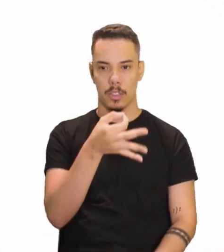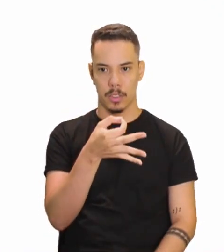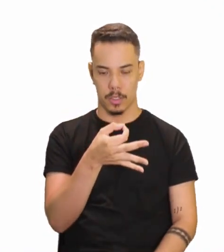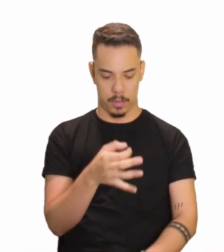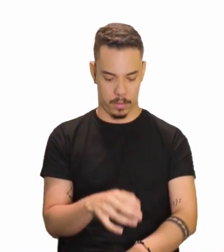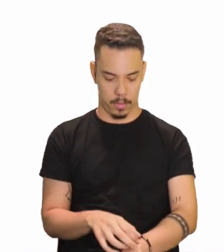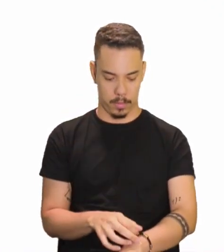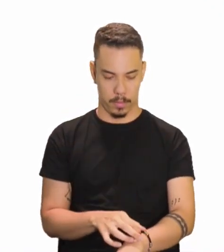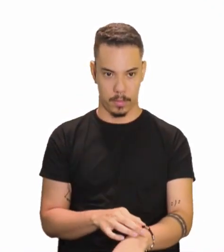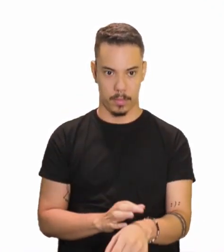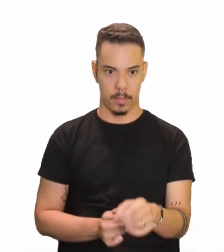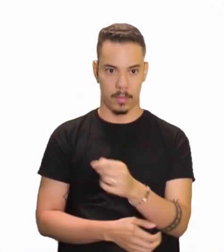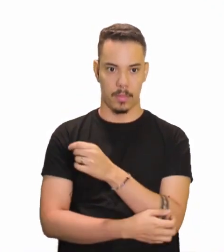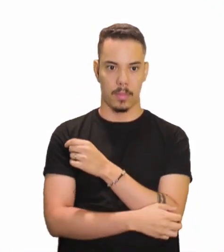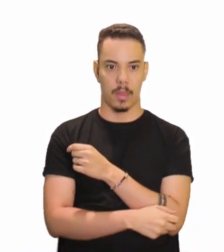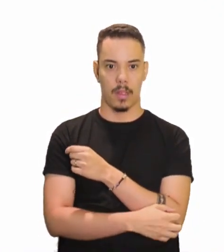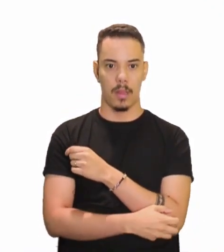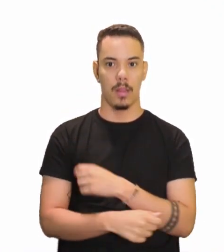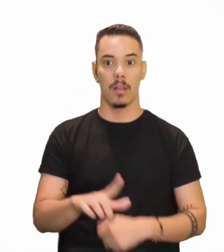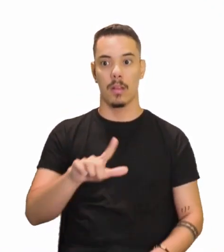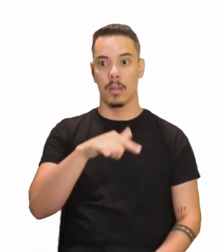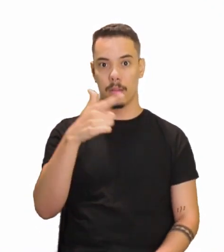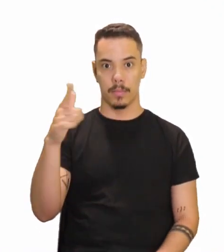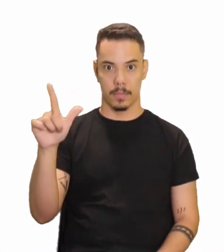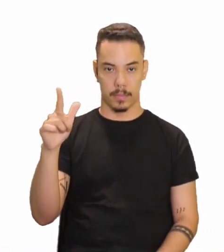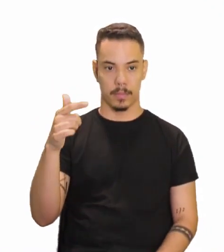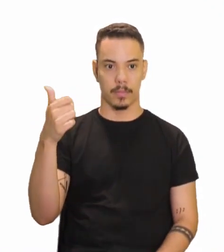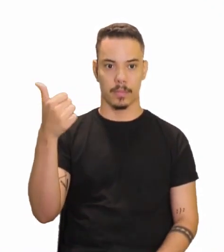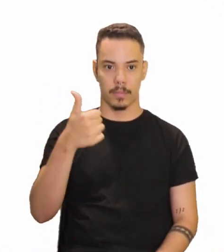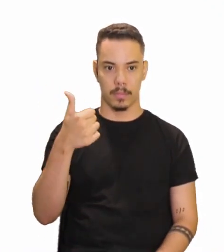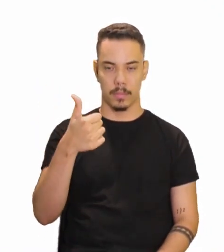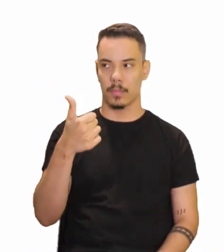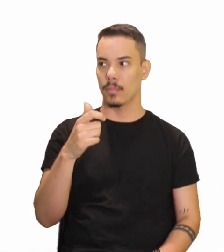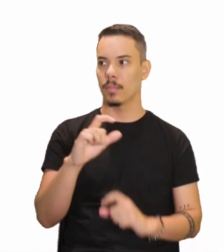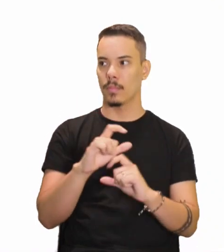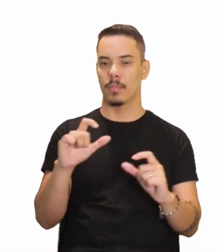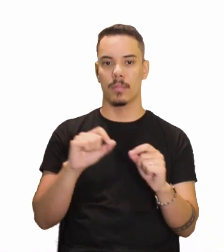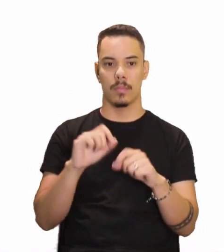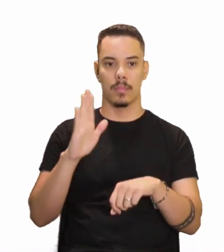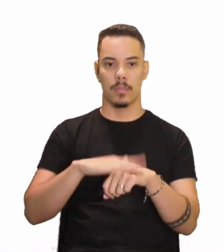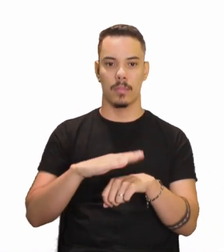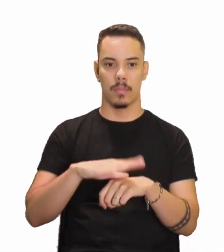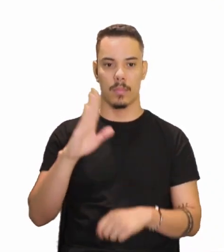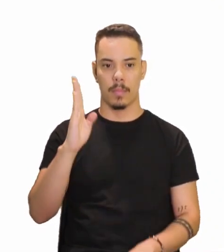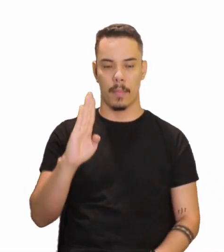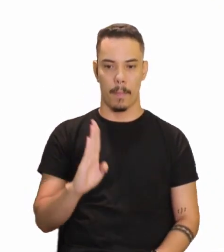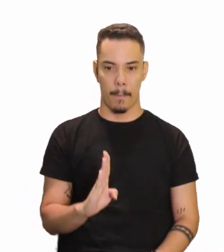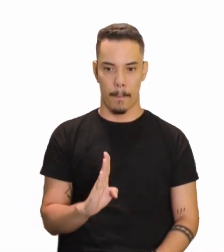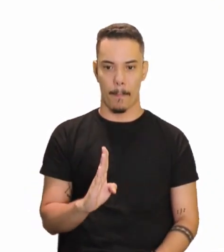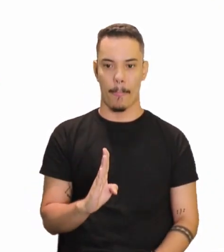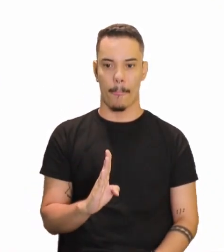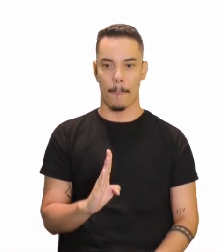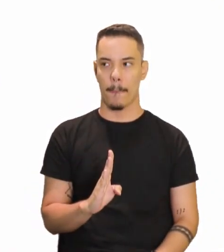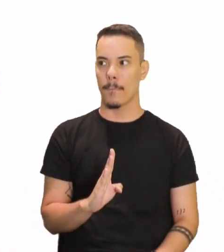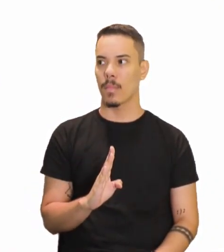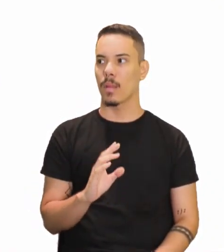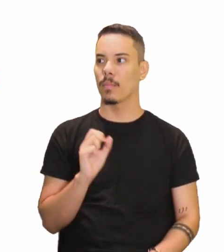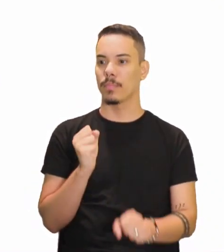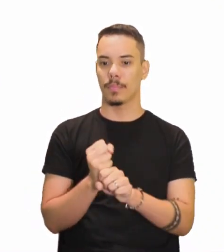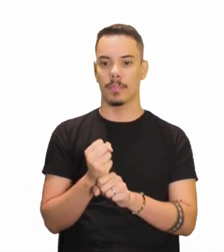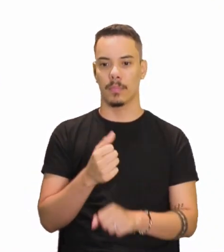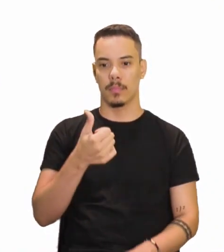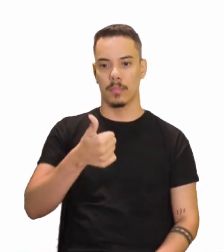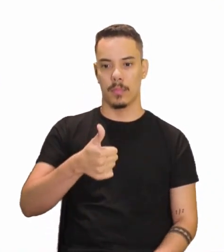Olha só mais outro aqui para vocês a primeira chave feita no Brasil amadinho só foi